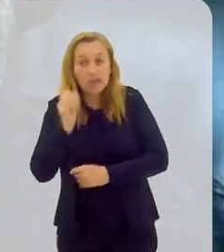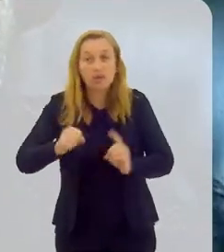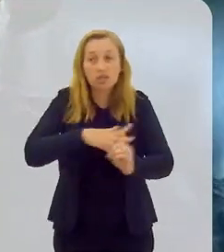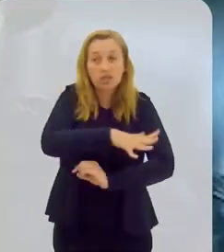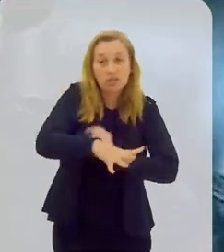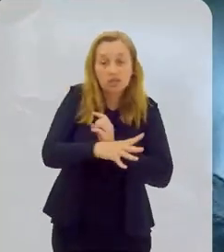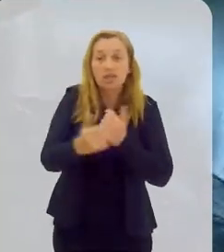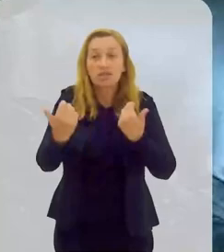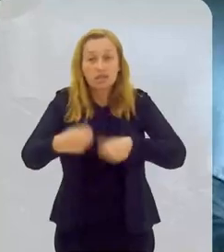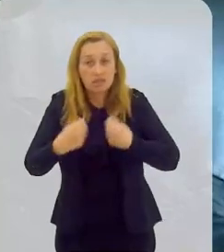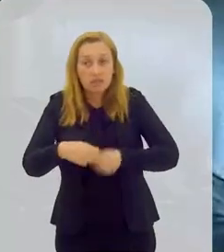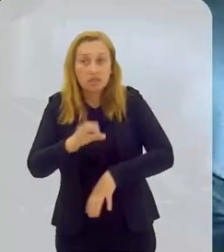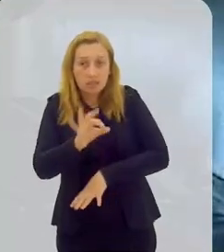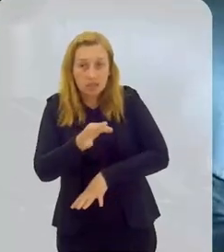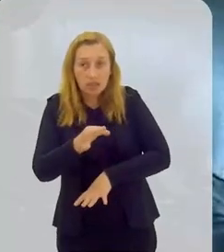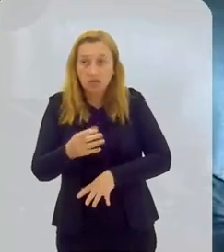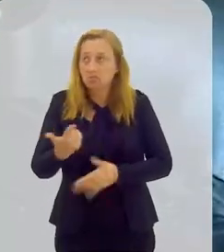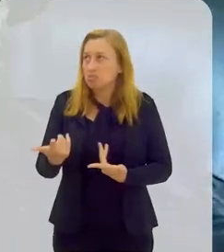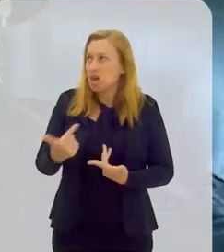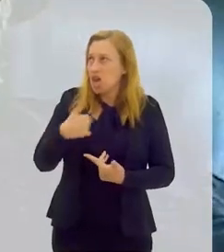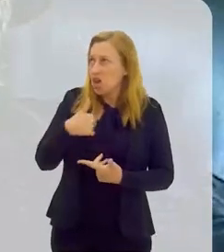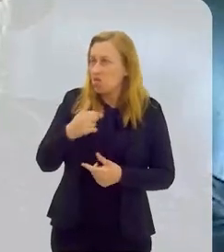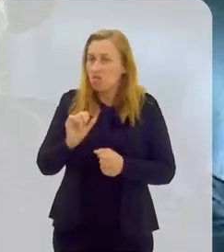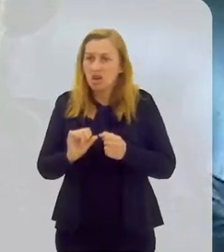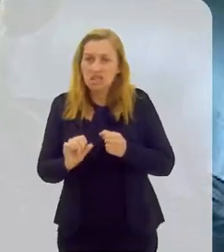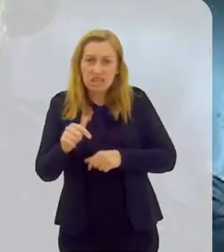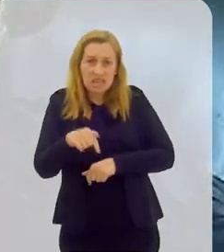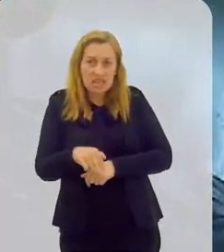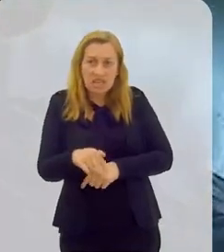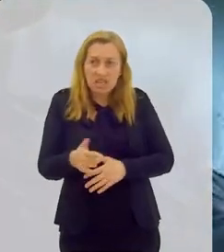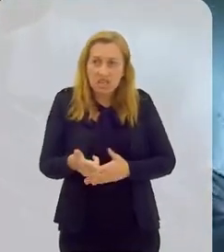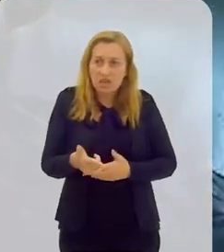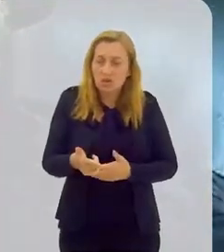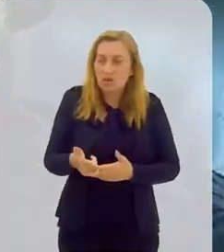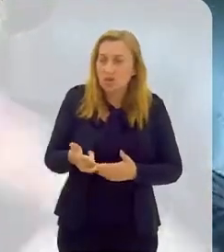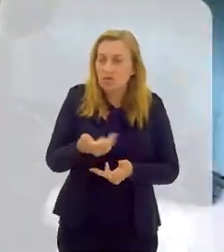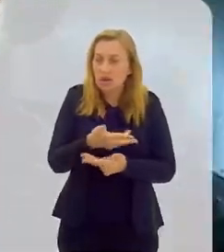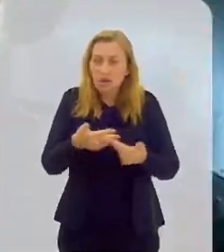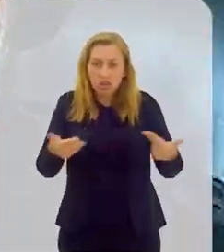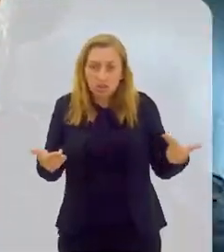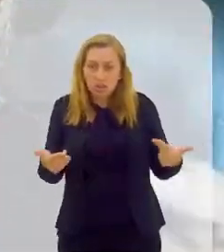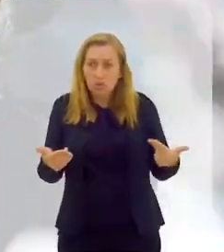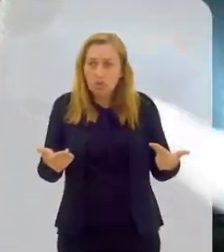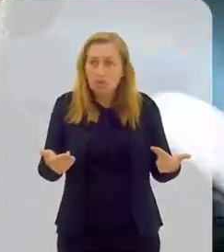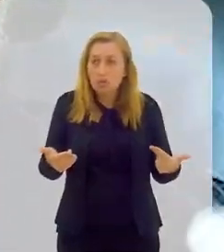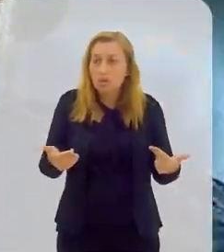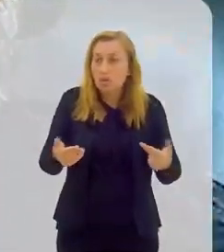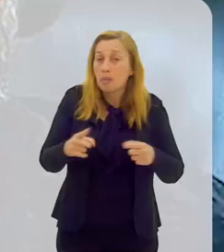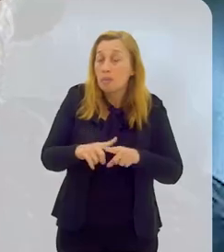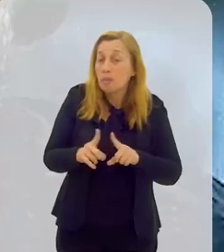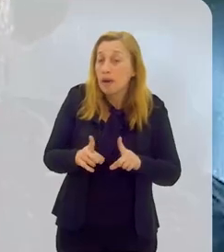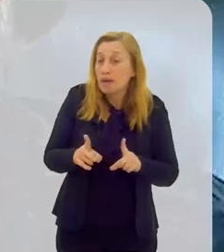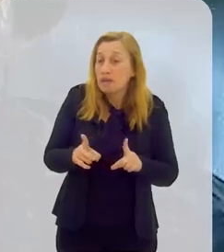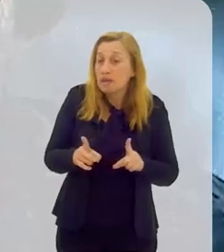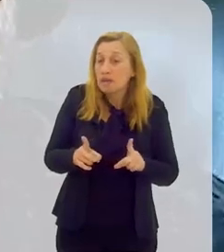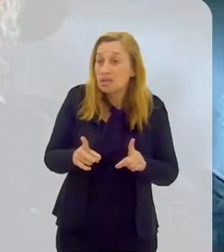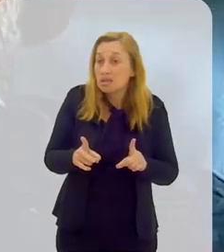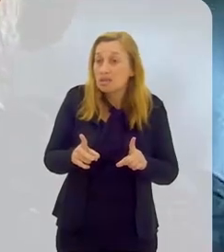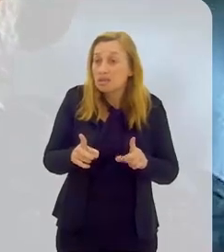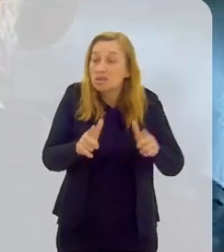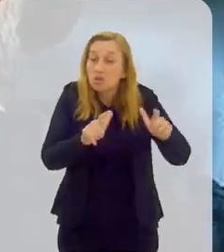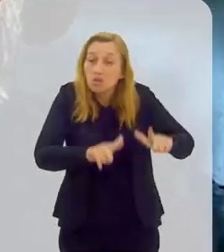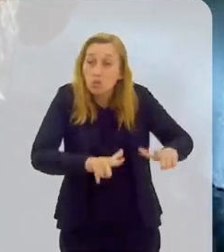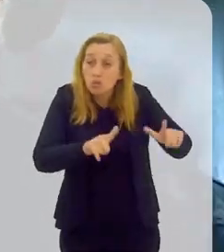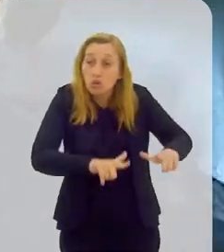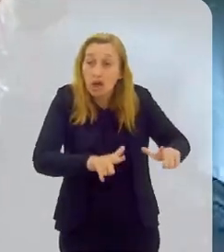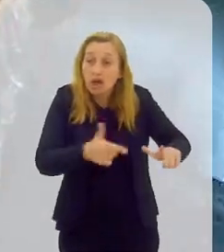a sociedade está precisando. Não adianta eu querer fazer aqui um elevador, que seja essas coisas, se na